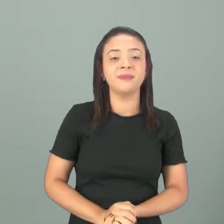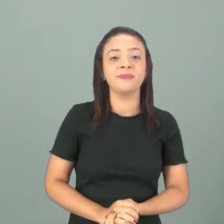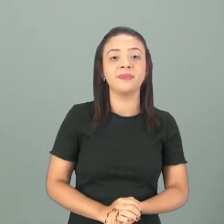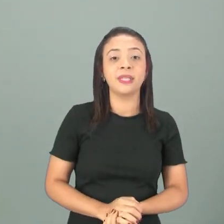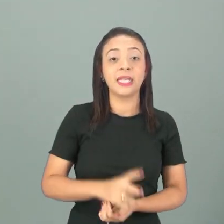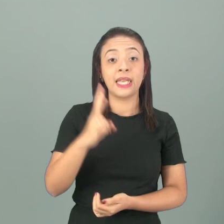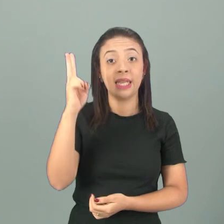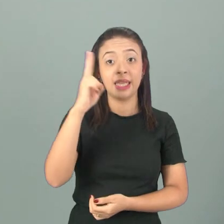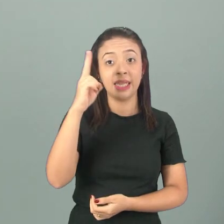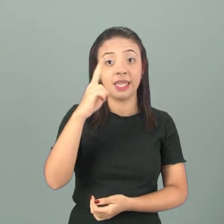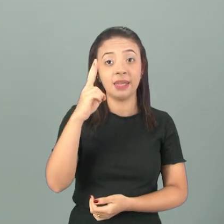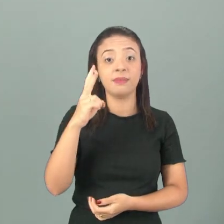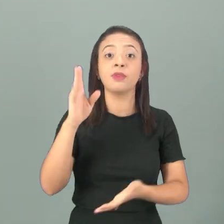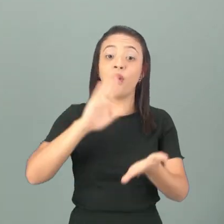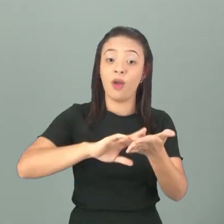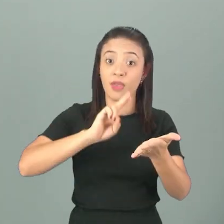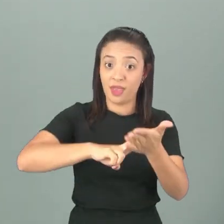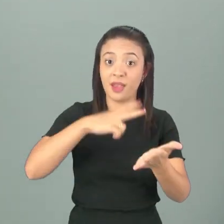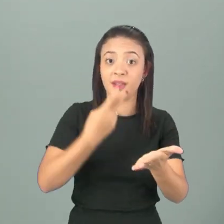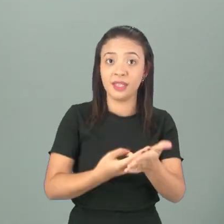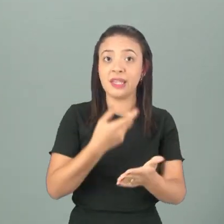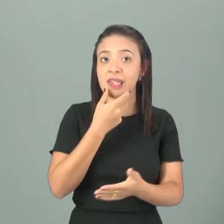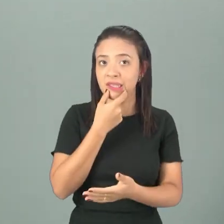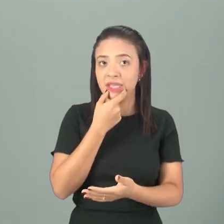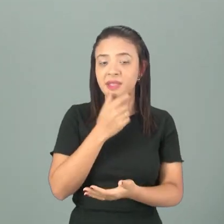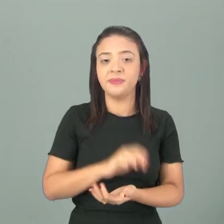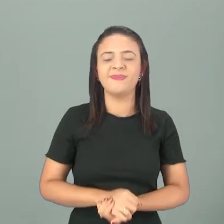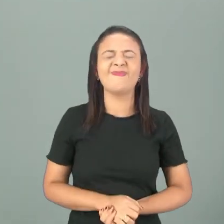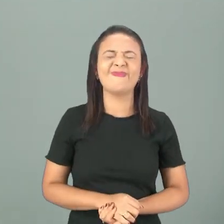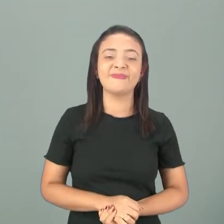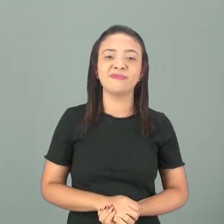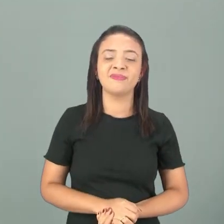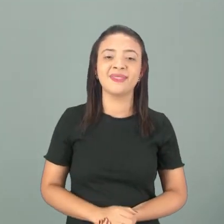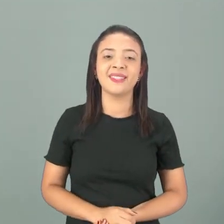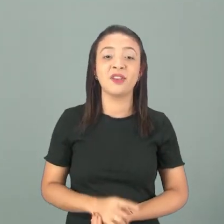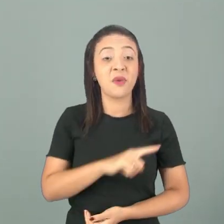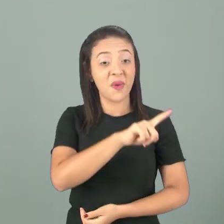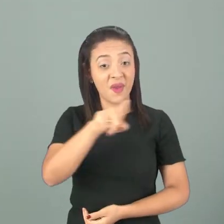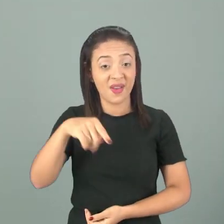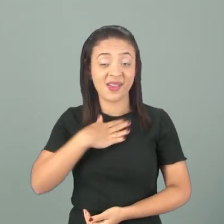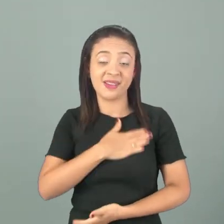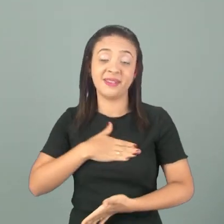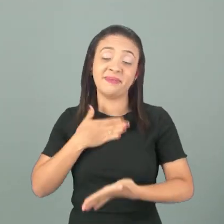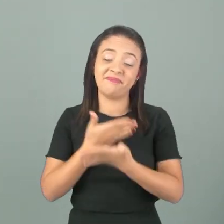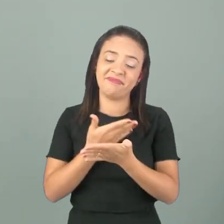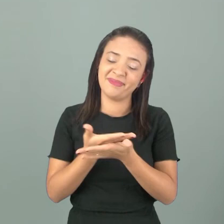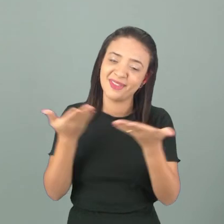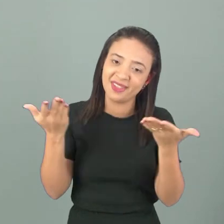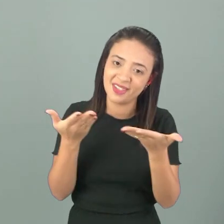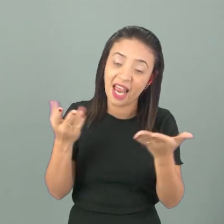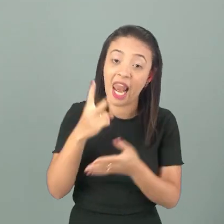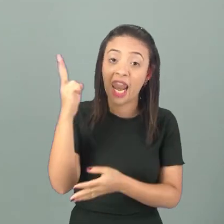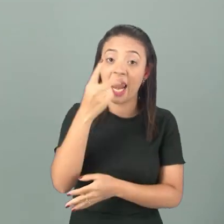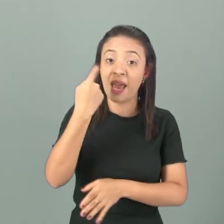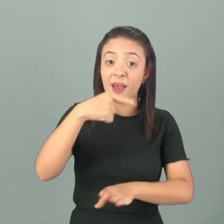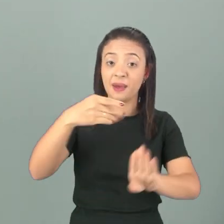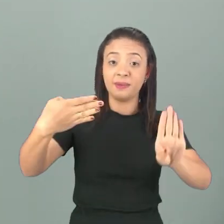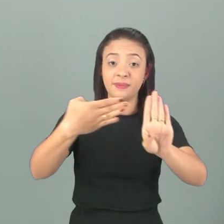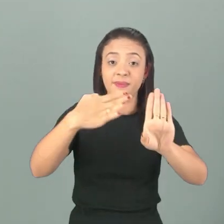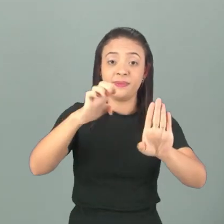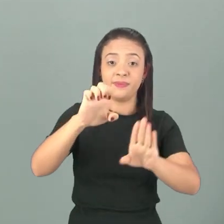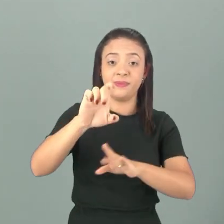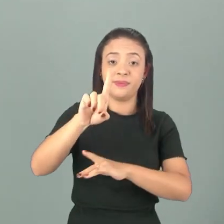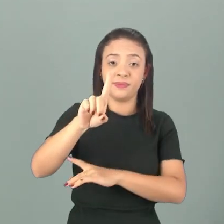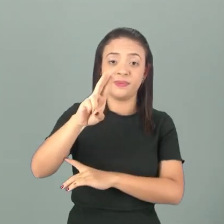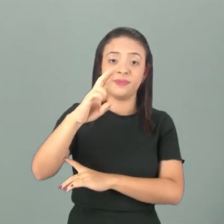esqueçam de passar para o inglês, ok? Então é isso, pessoal. Espero que vocês tenham gostado da nossa aula. Não esqueçam de acessar